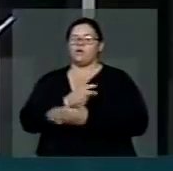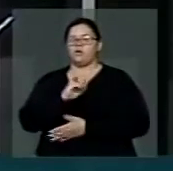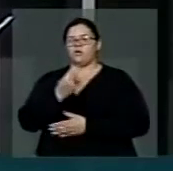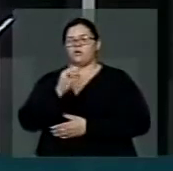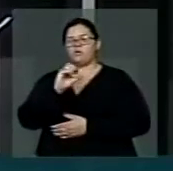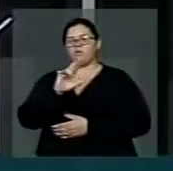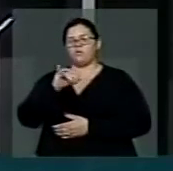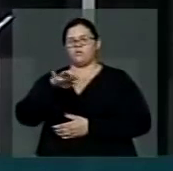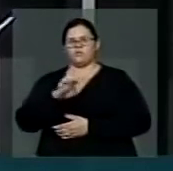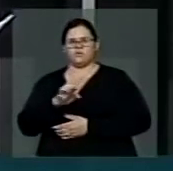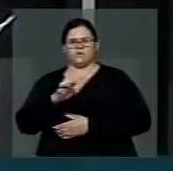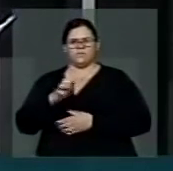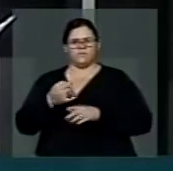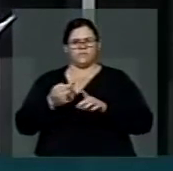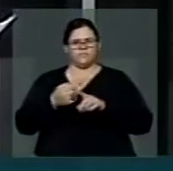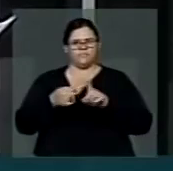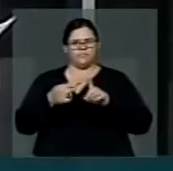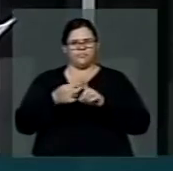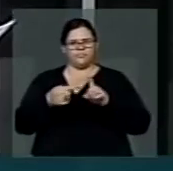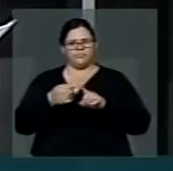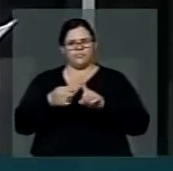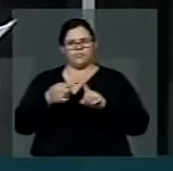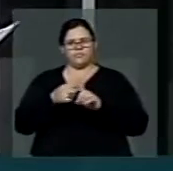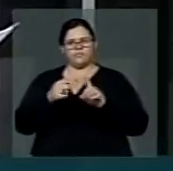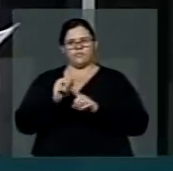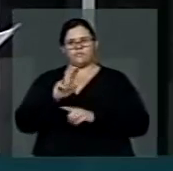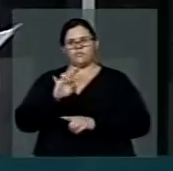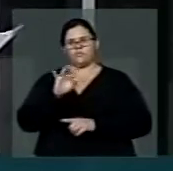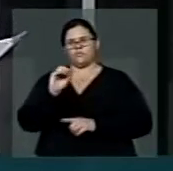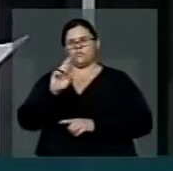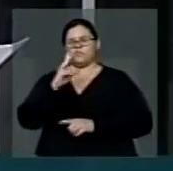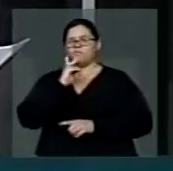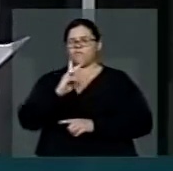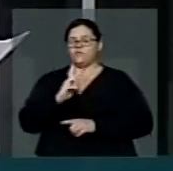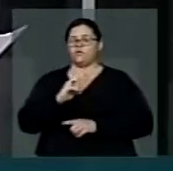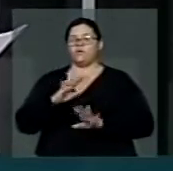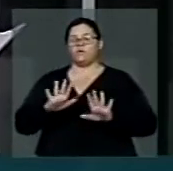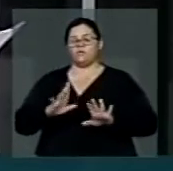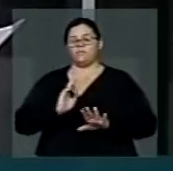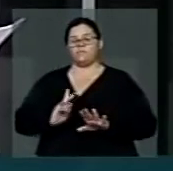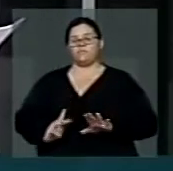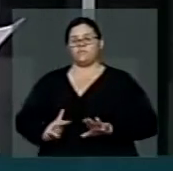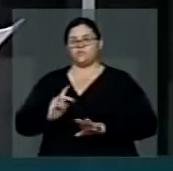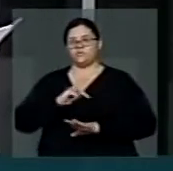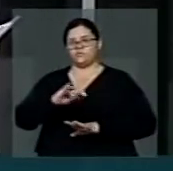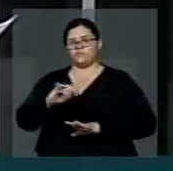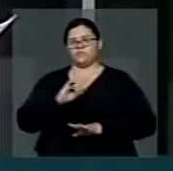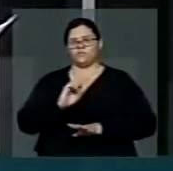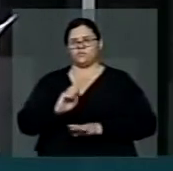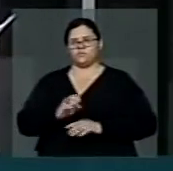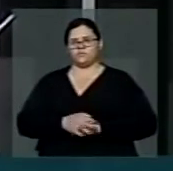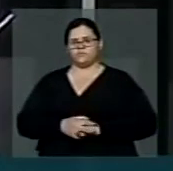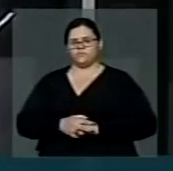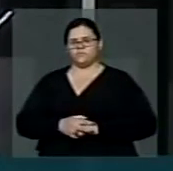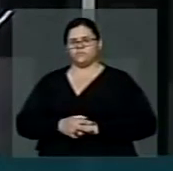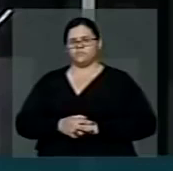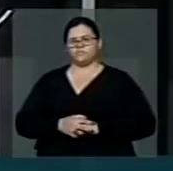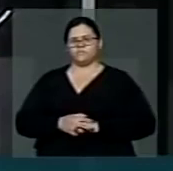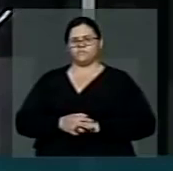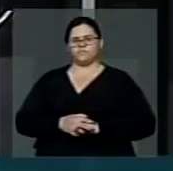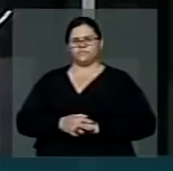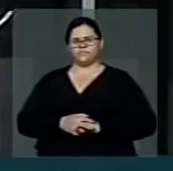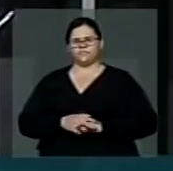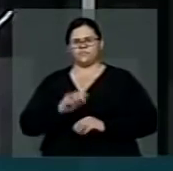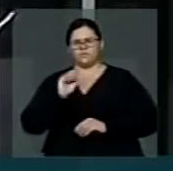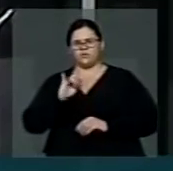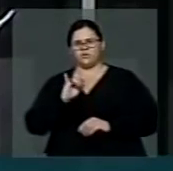por uma linha tênue, adverte o autor. Ora, senhor presidente, senhoras e senhores deputados, se pelo